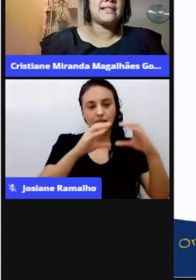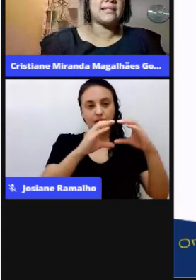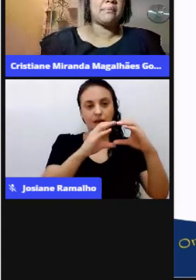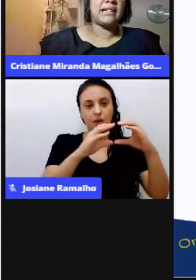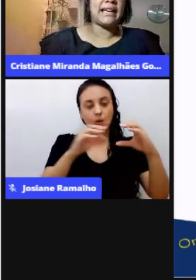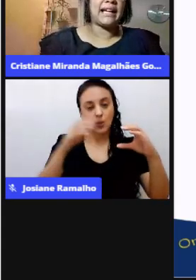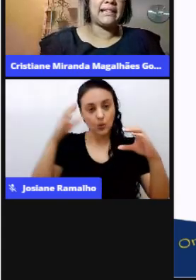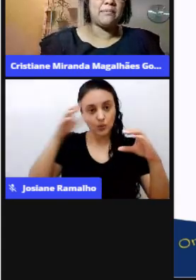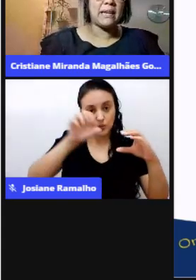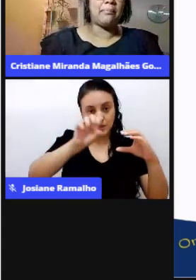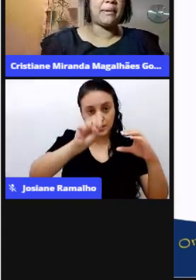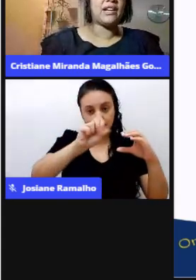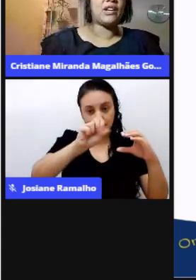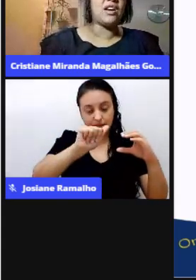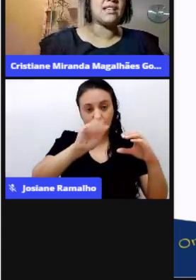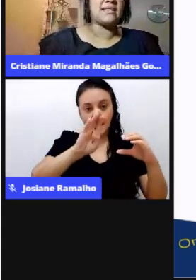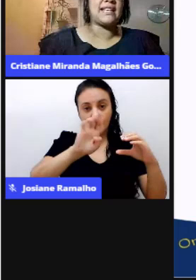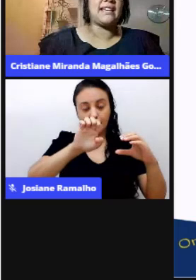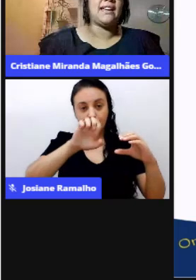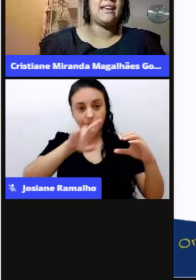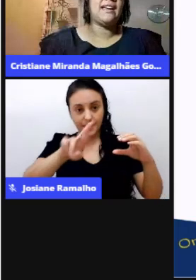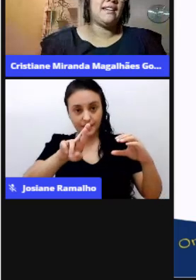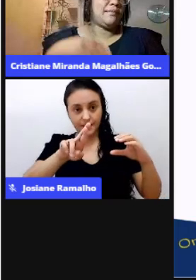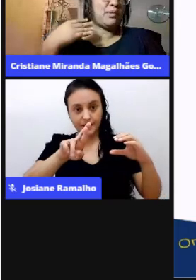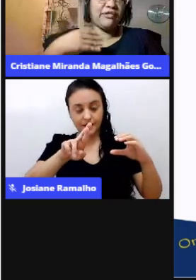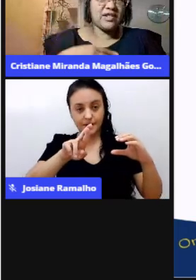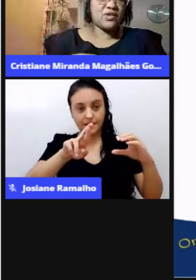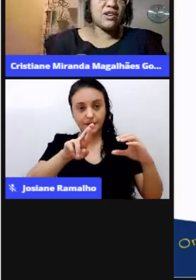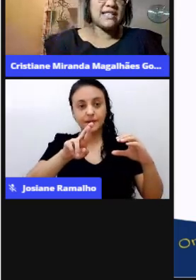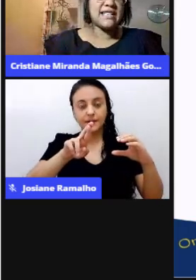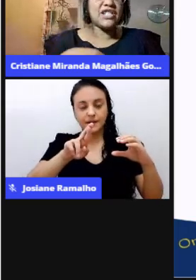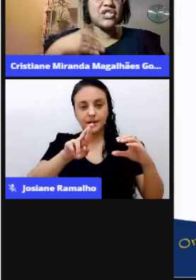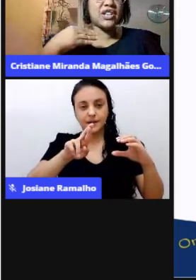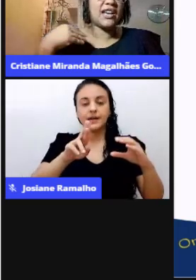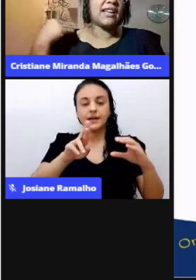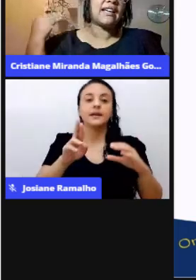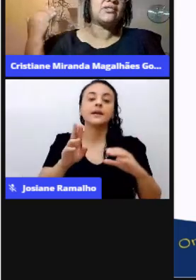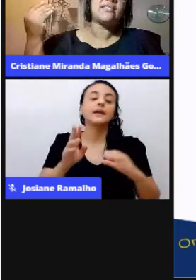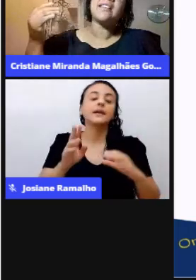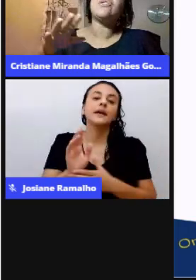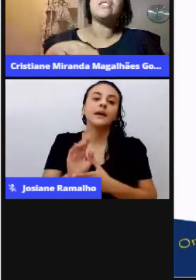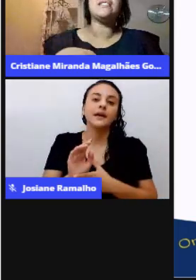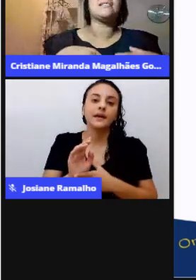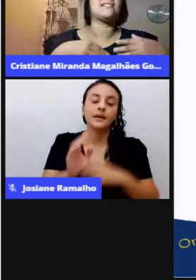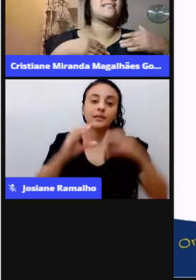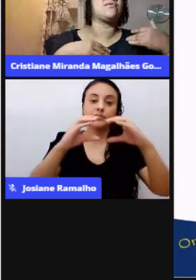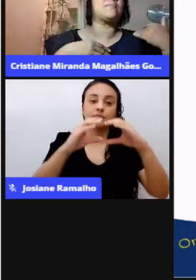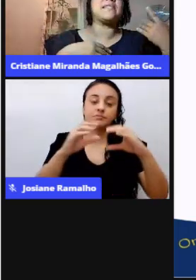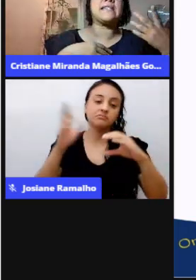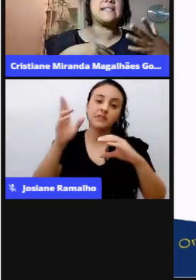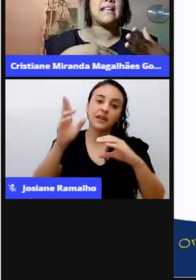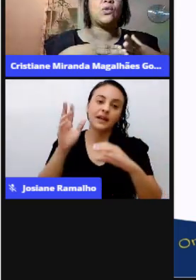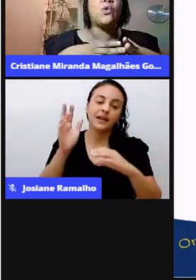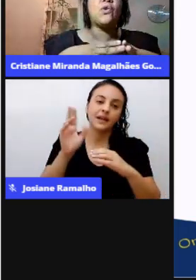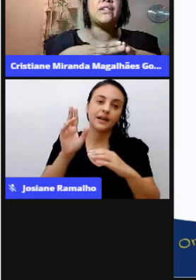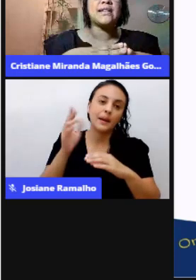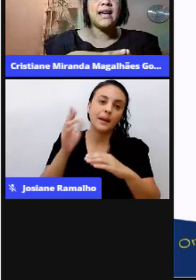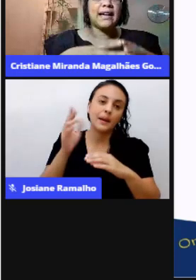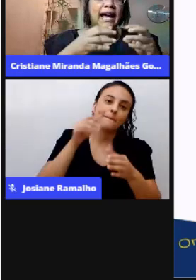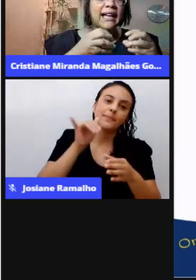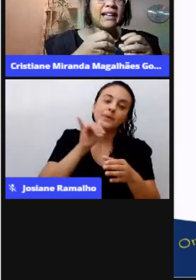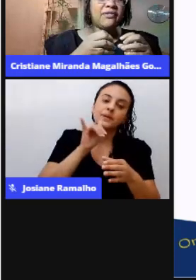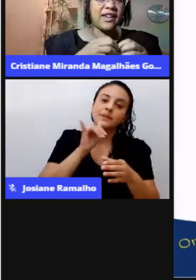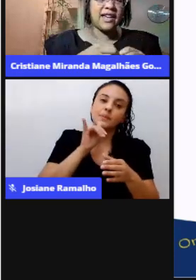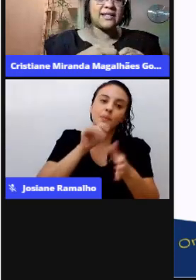academia. Esse saber da academia, para nós, professores, ele chega lá dos cientistas, dos